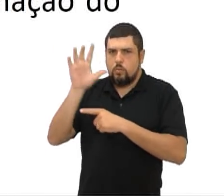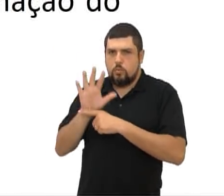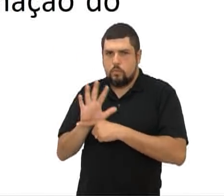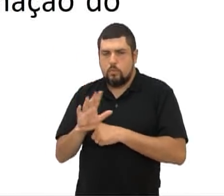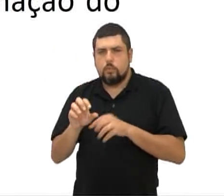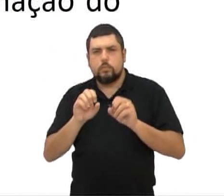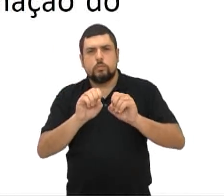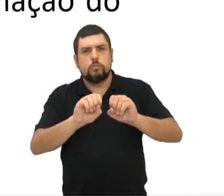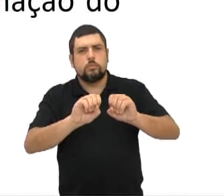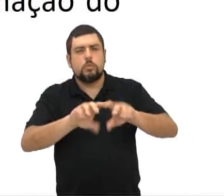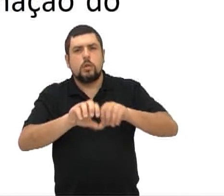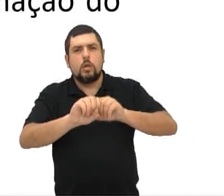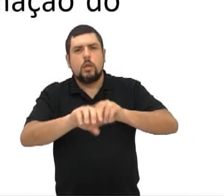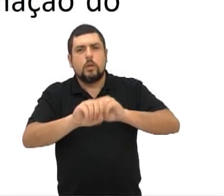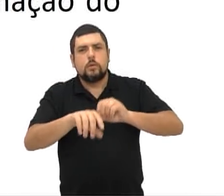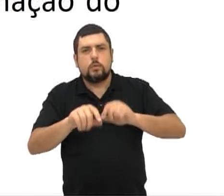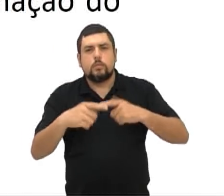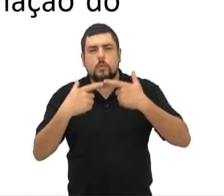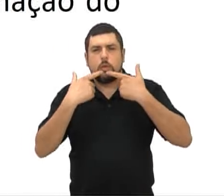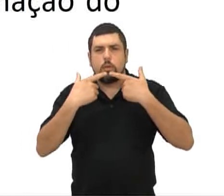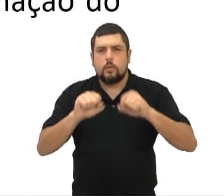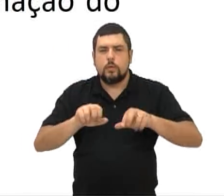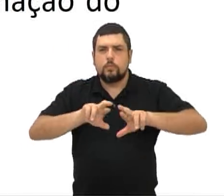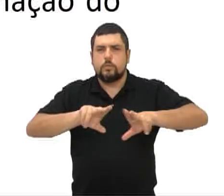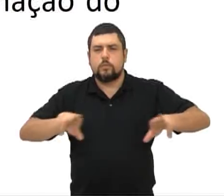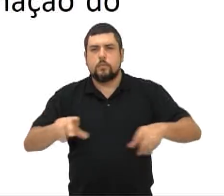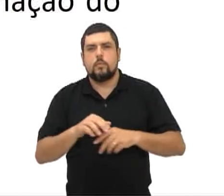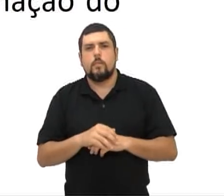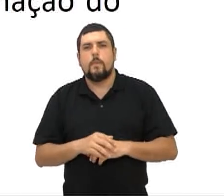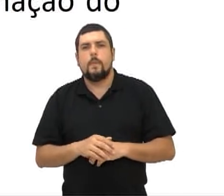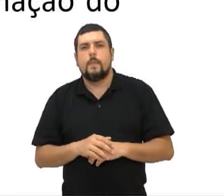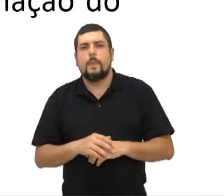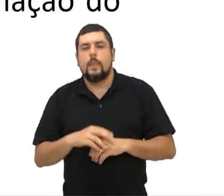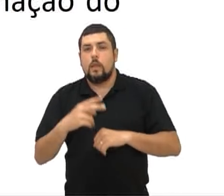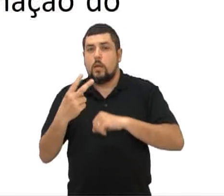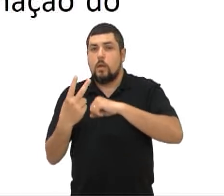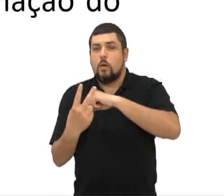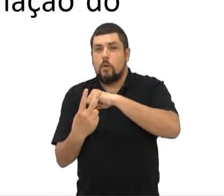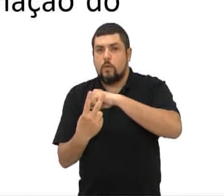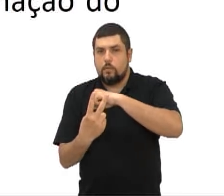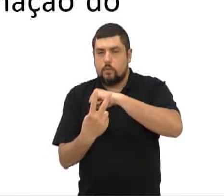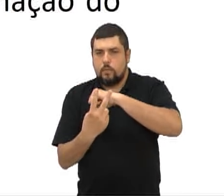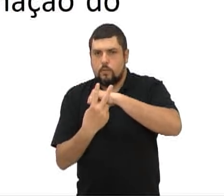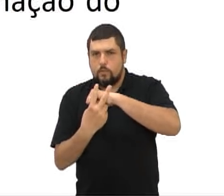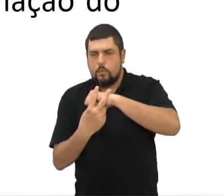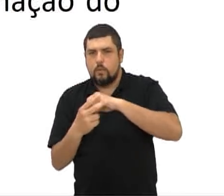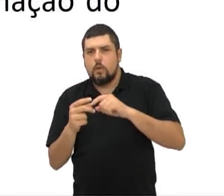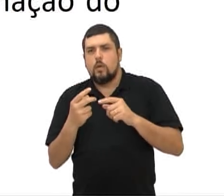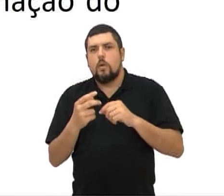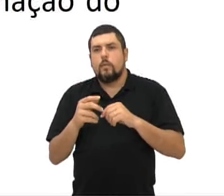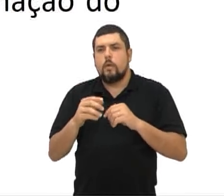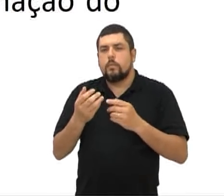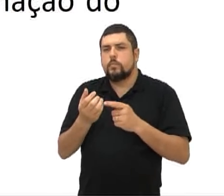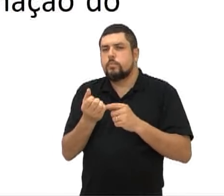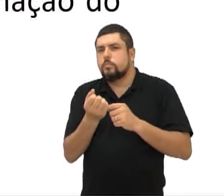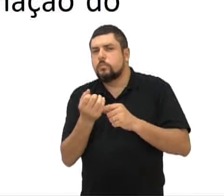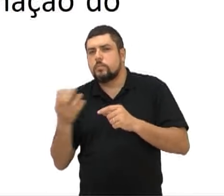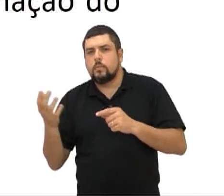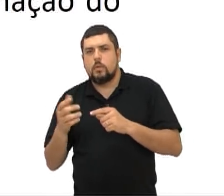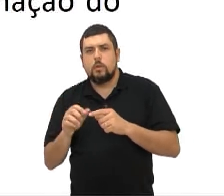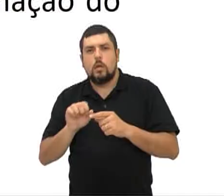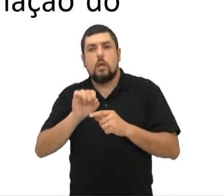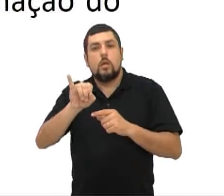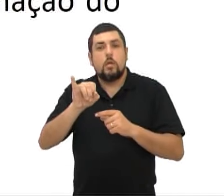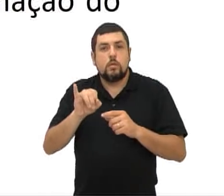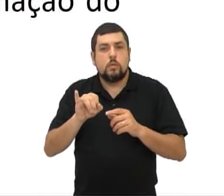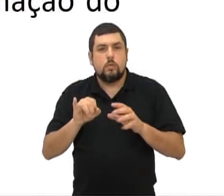linguísticas. O verbo toma forma plural se a informação do predicado for válida para todos